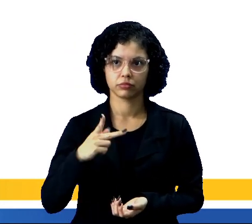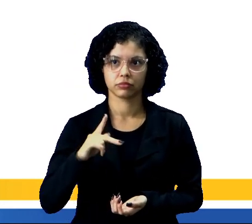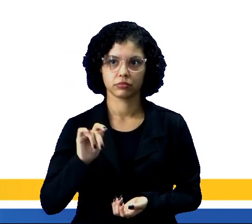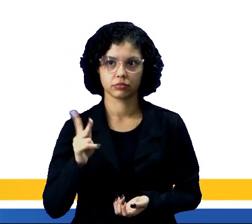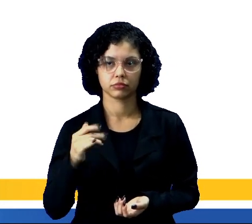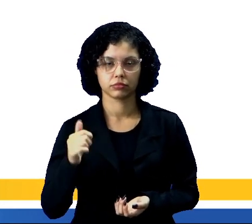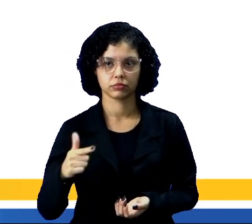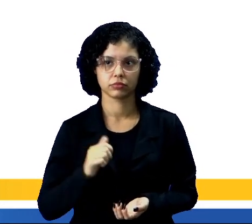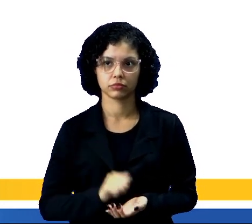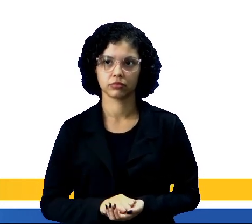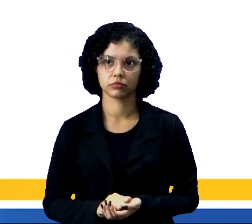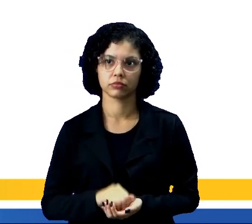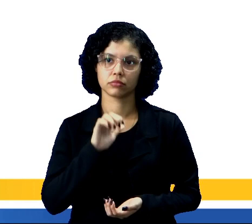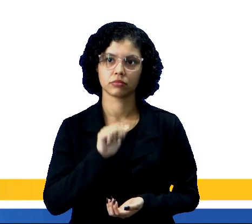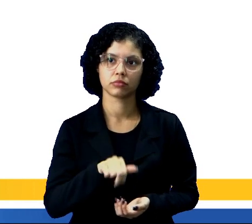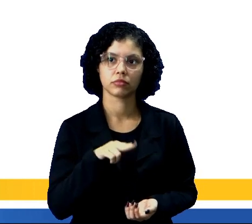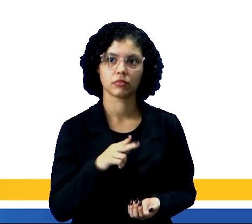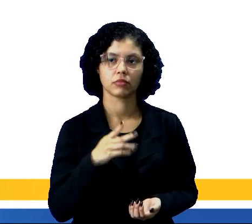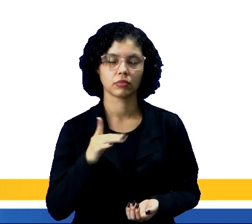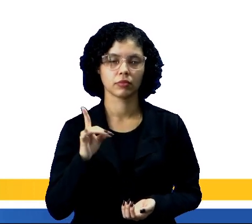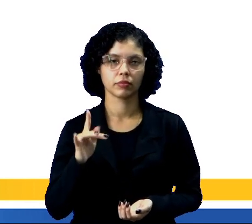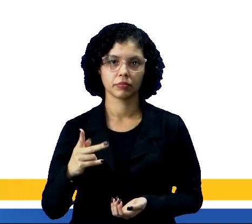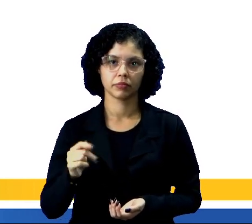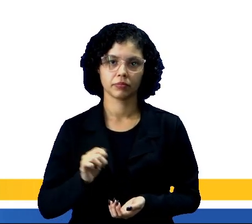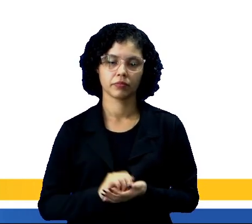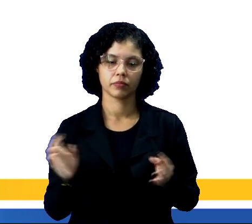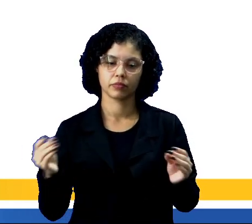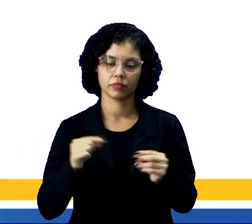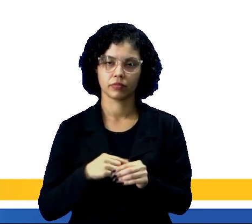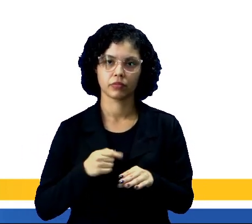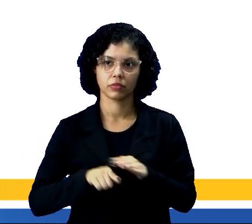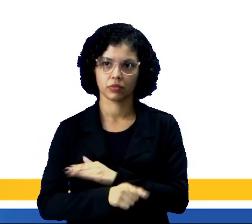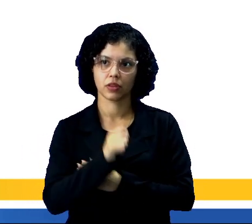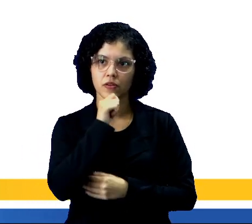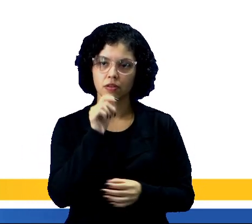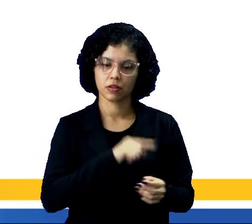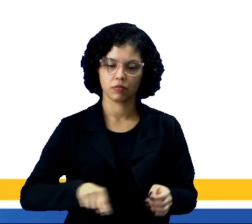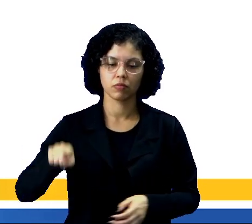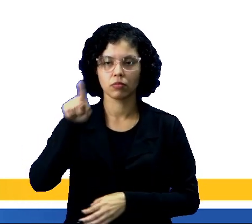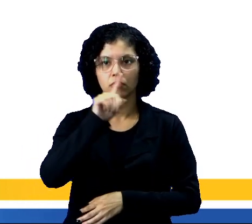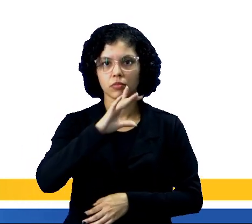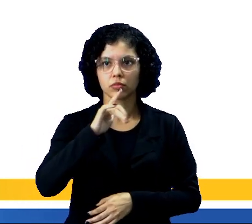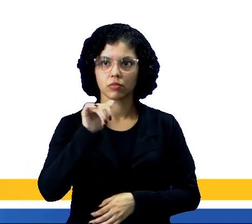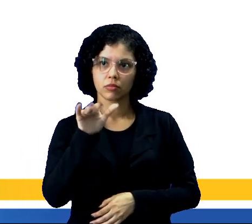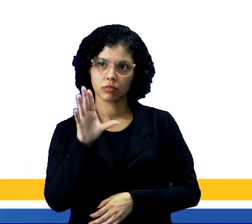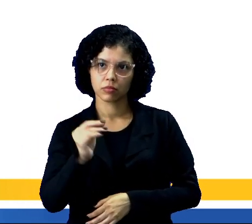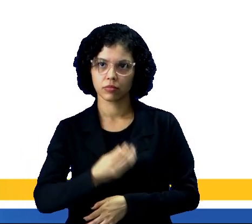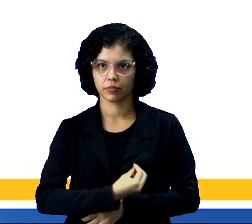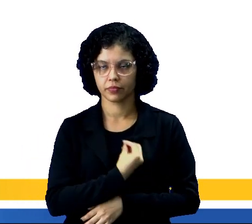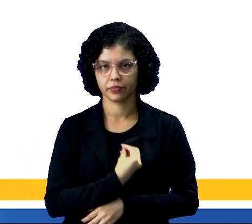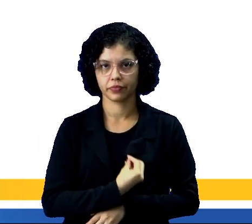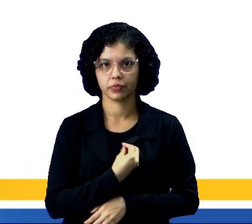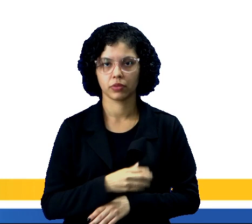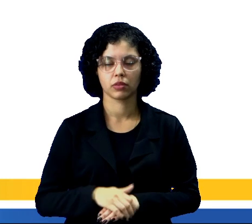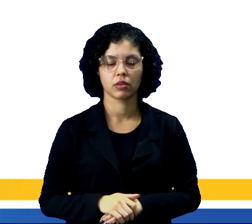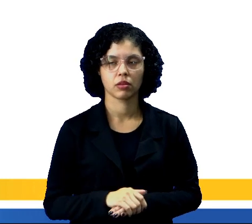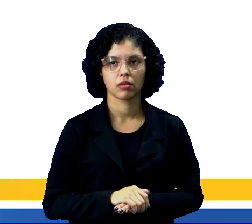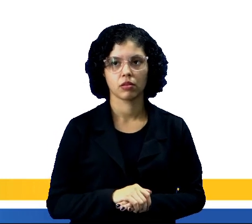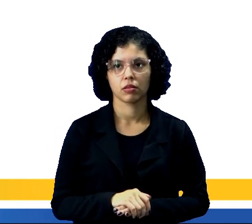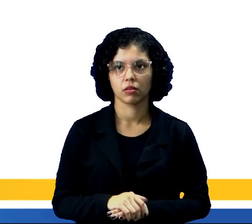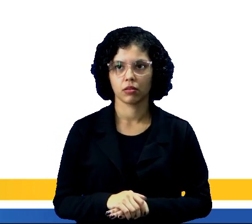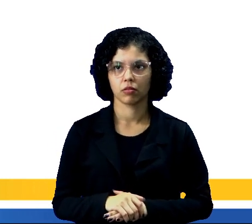NADPH e NADP. E tudo isso entra no chamado ciclo de Calvin, que está presente na